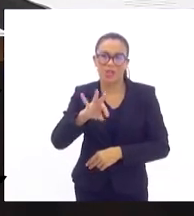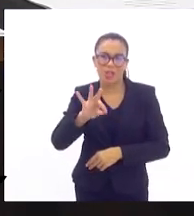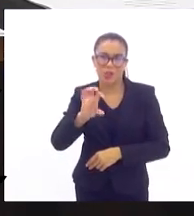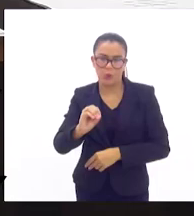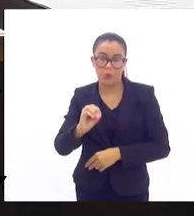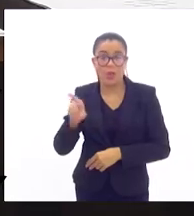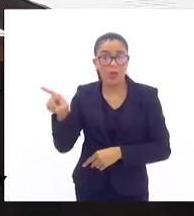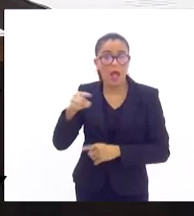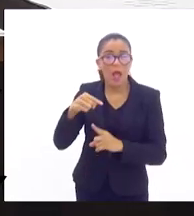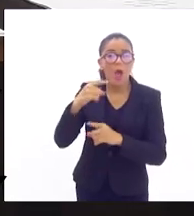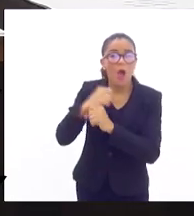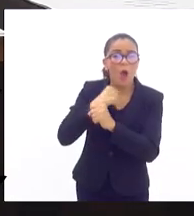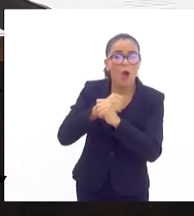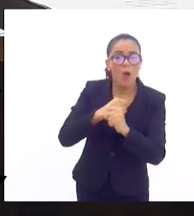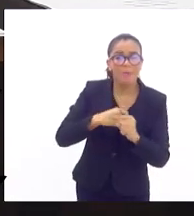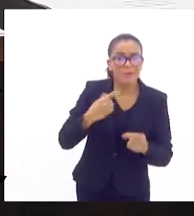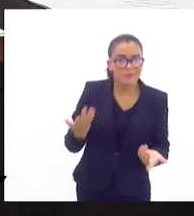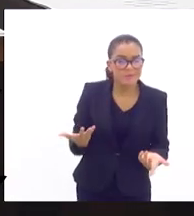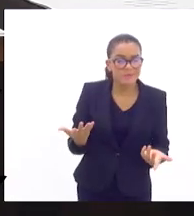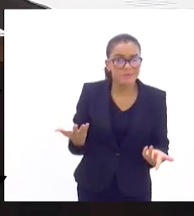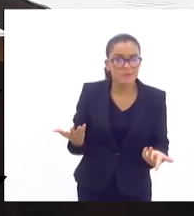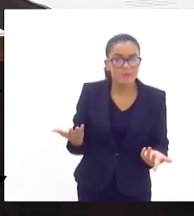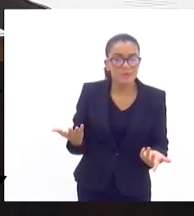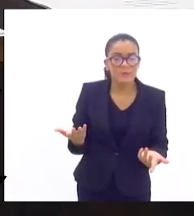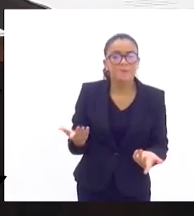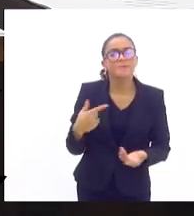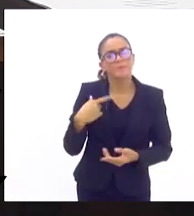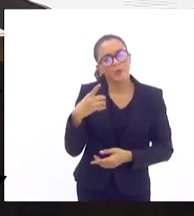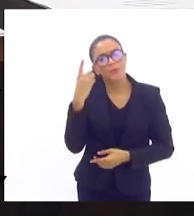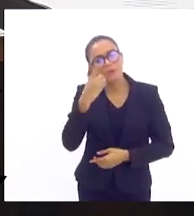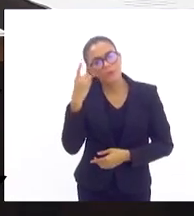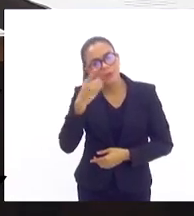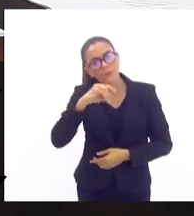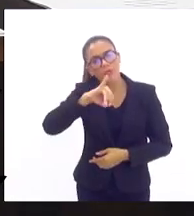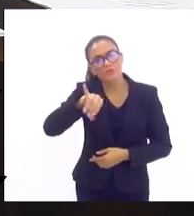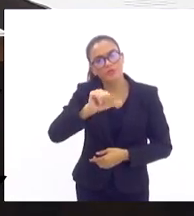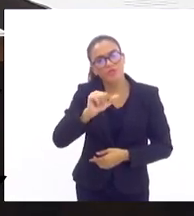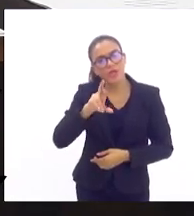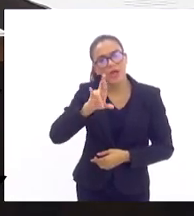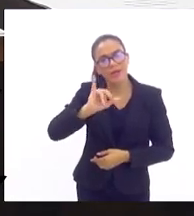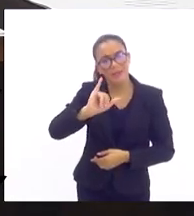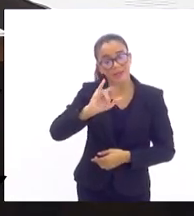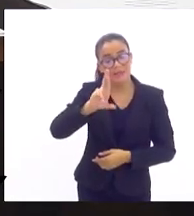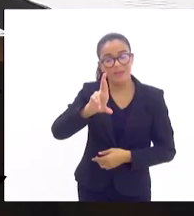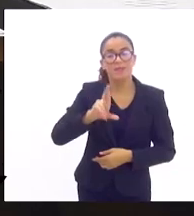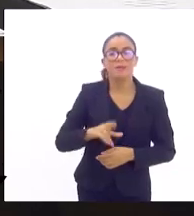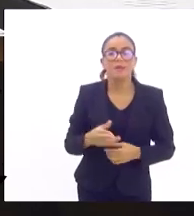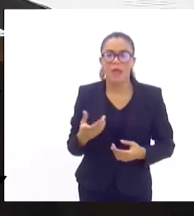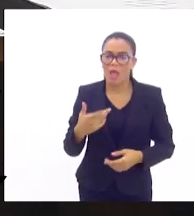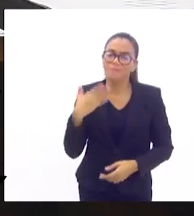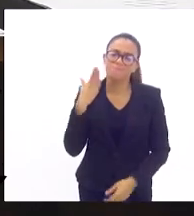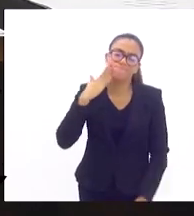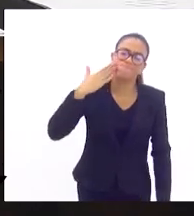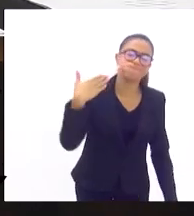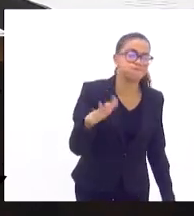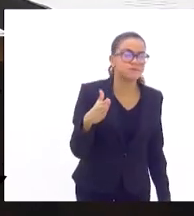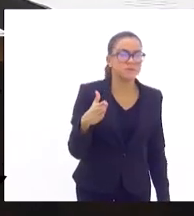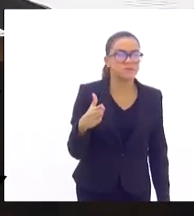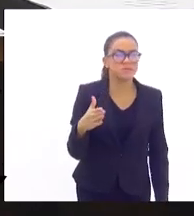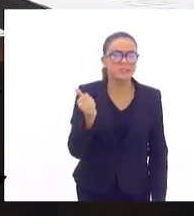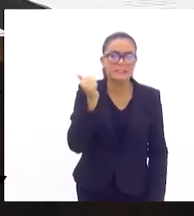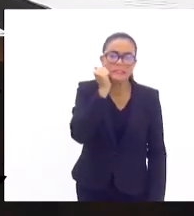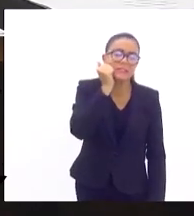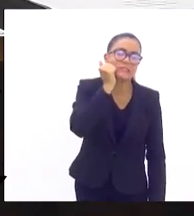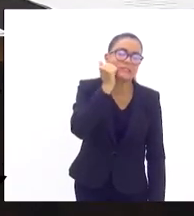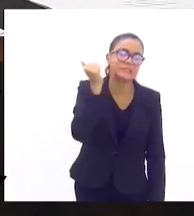sei o que, obra que está sendo feita lá pelo governo do Estado. Então, o deputado Jair, é muita cara de pau da empresa dizer que